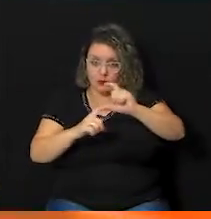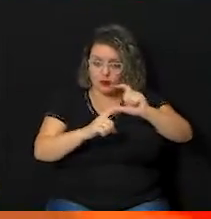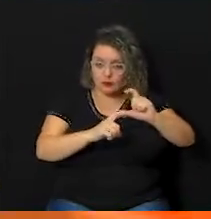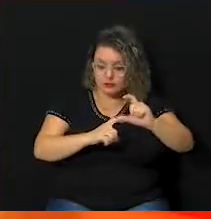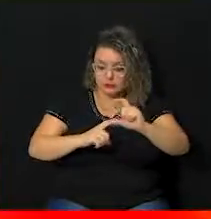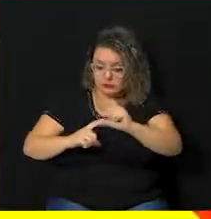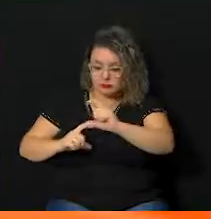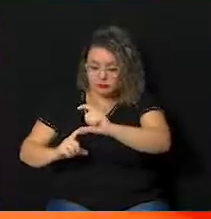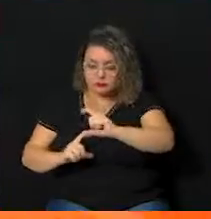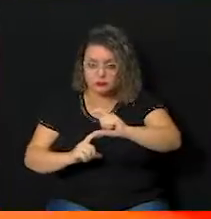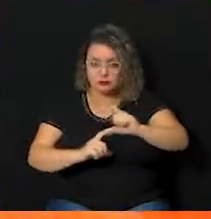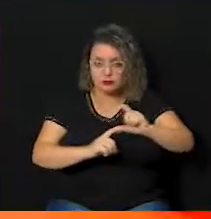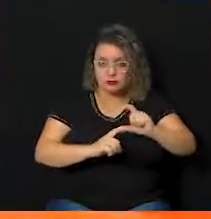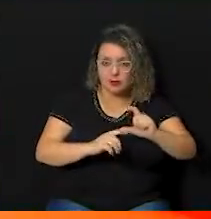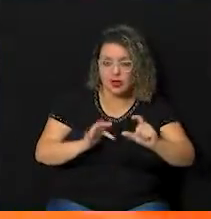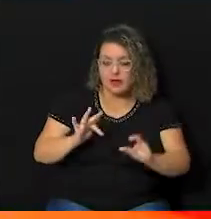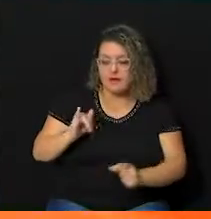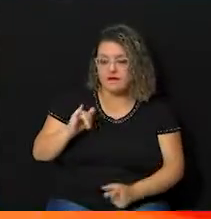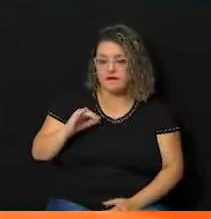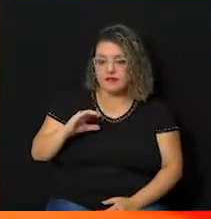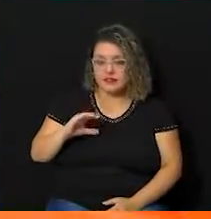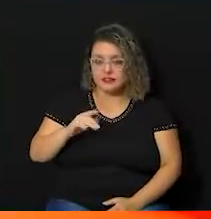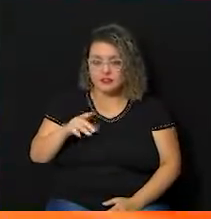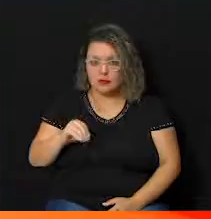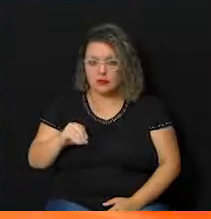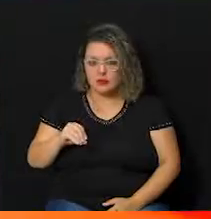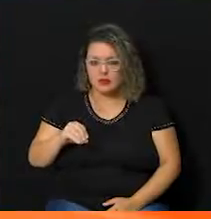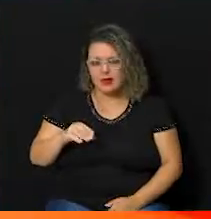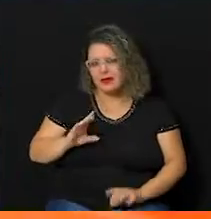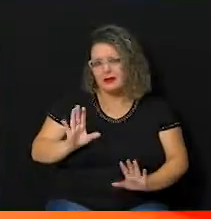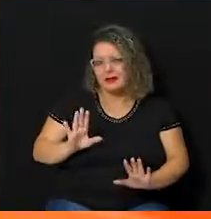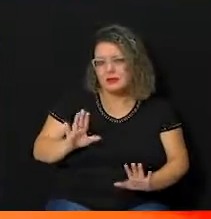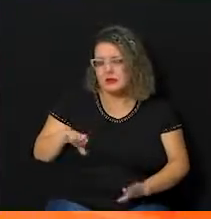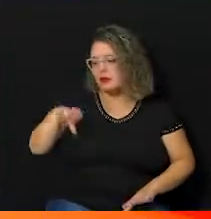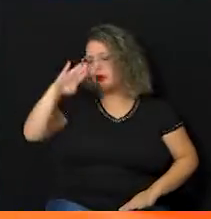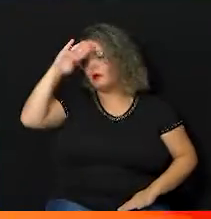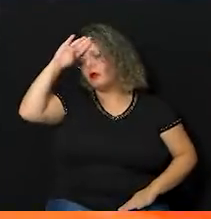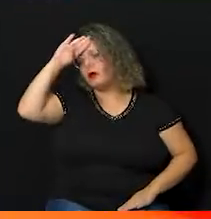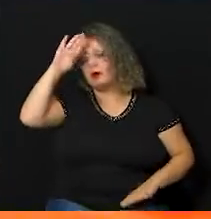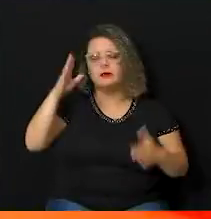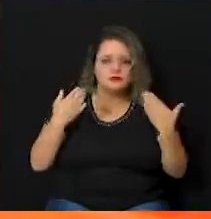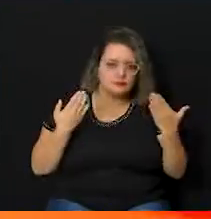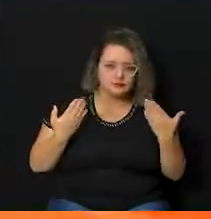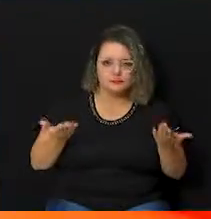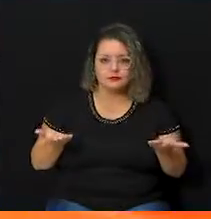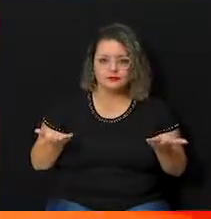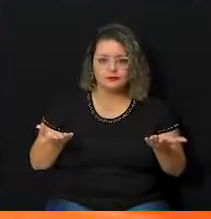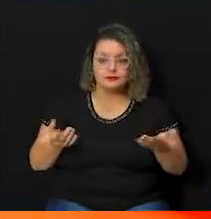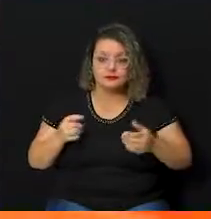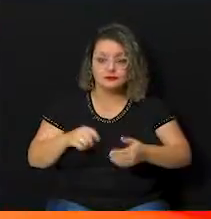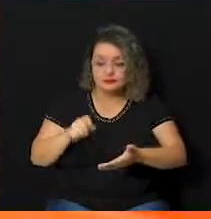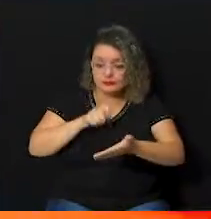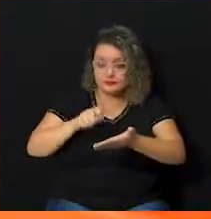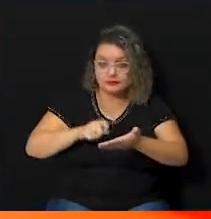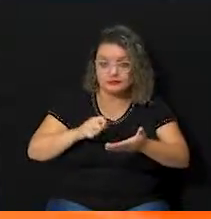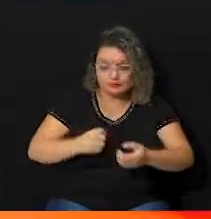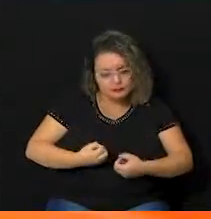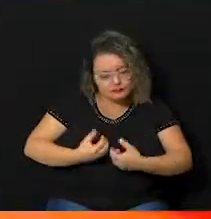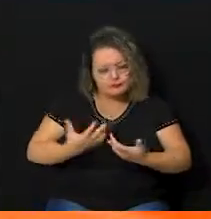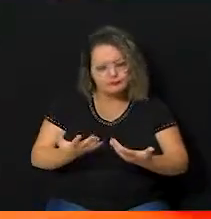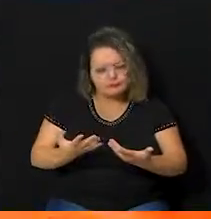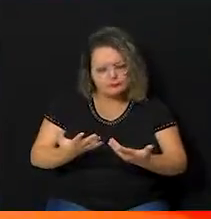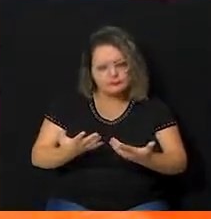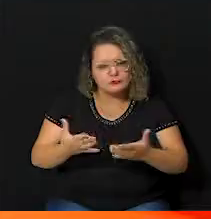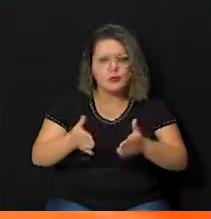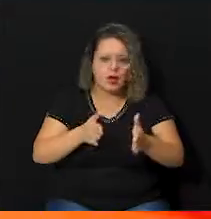encaixado como ficção científica, mas ele é mais um drama psicológico do que qualquer outra coisa. E foi um quadrinho que eu escrevi para poder botar para fora algumas coisas que eu